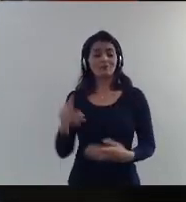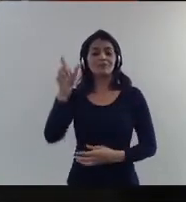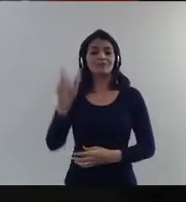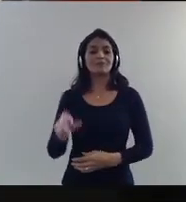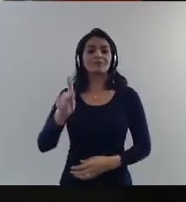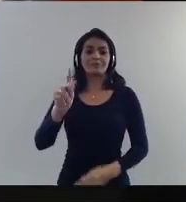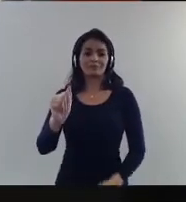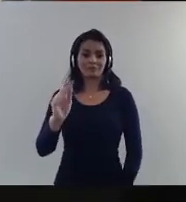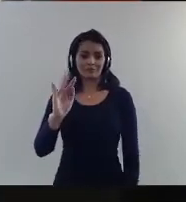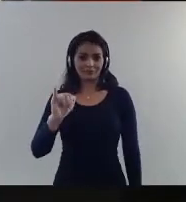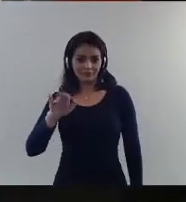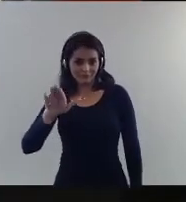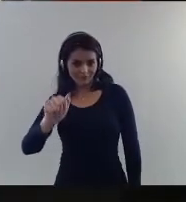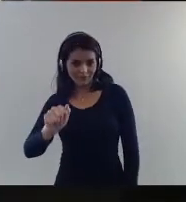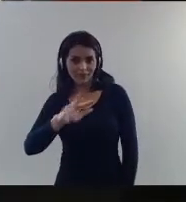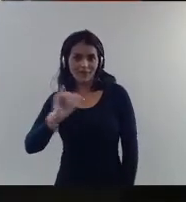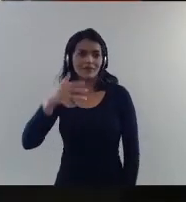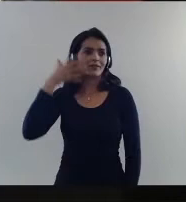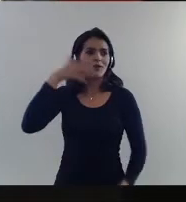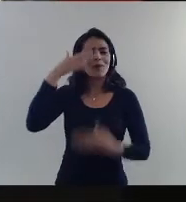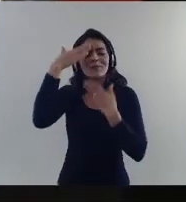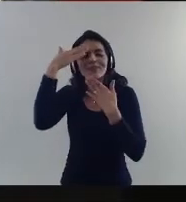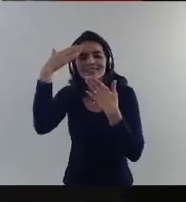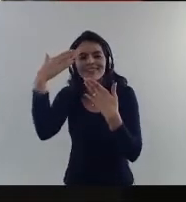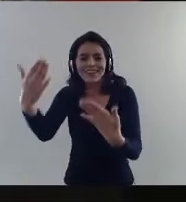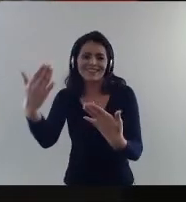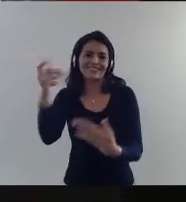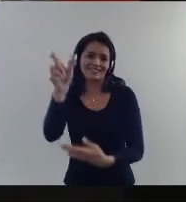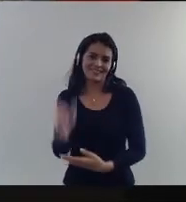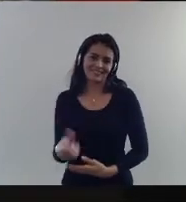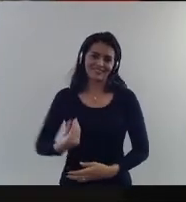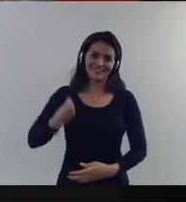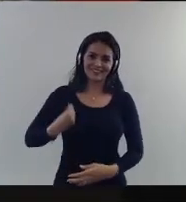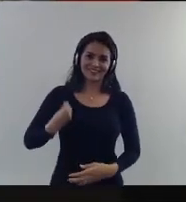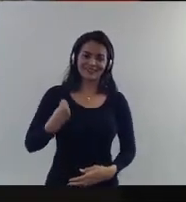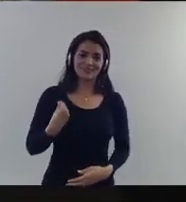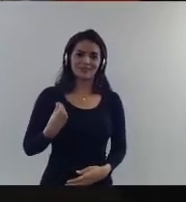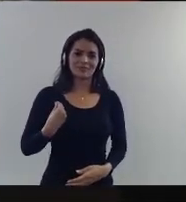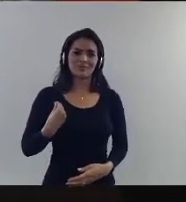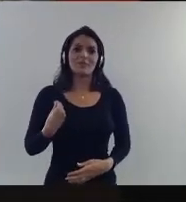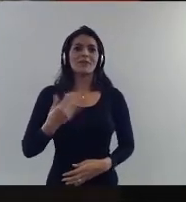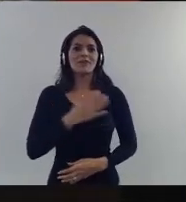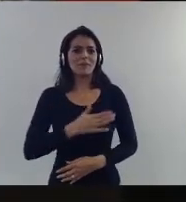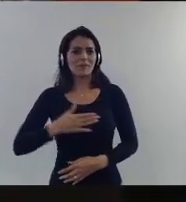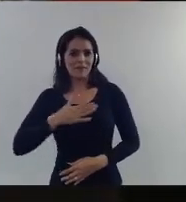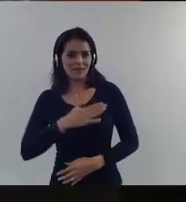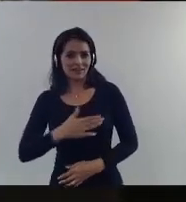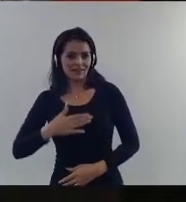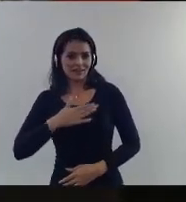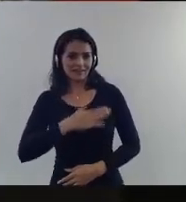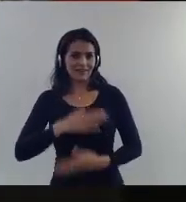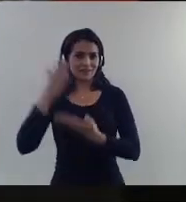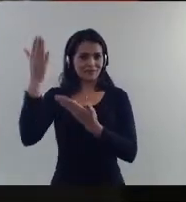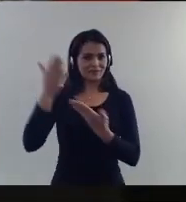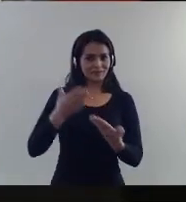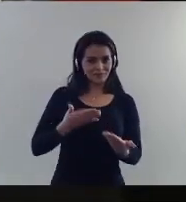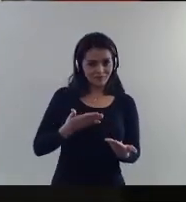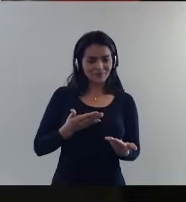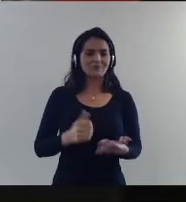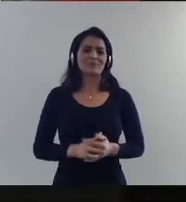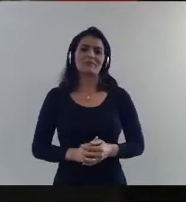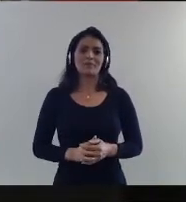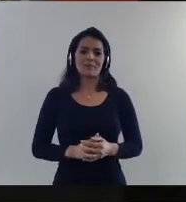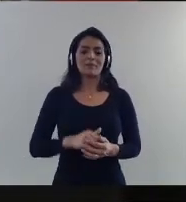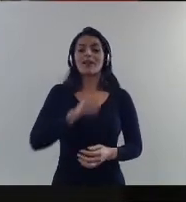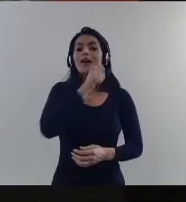Patrícia, muito obrigado mais uma vez pela sua participação. Sempre um prazer receber né,